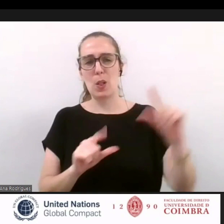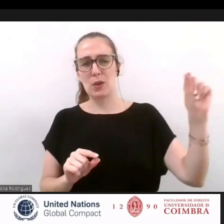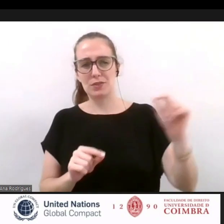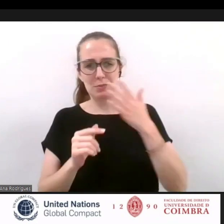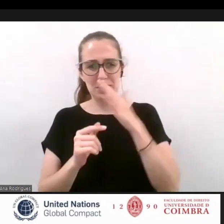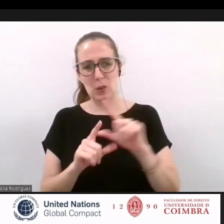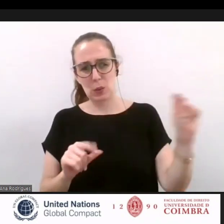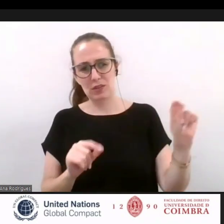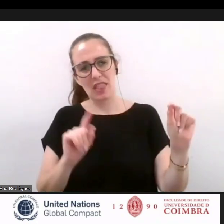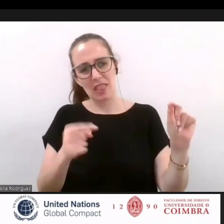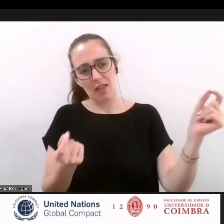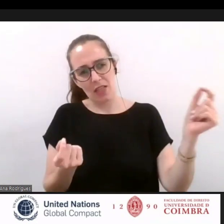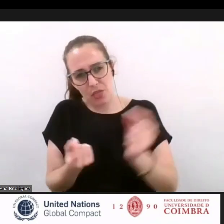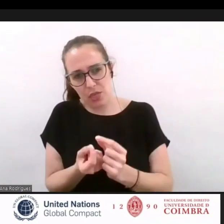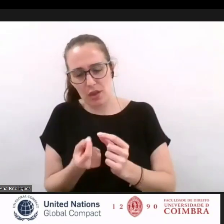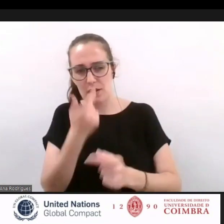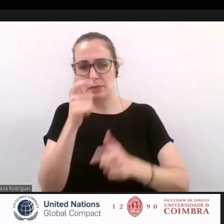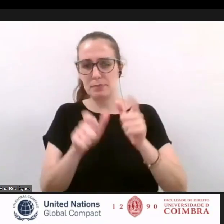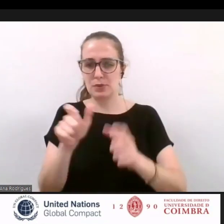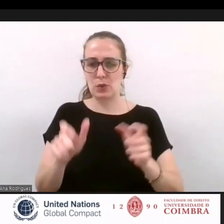diálogo. E